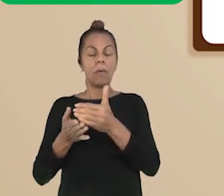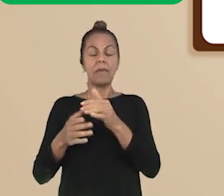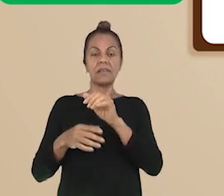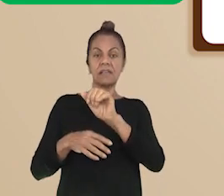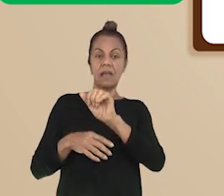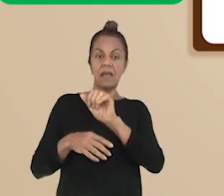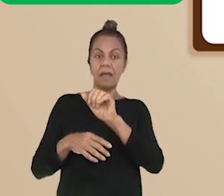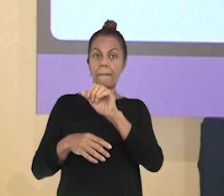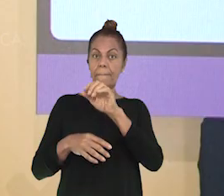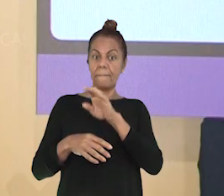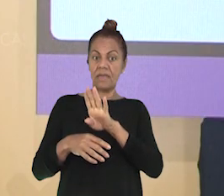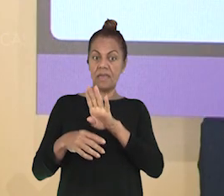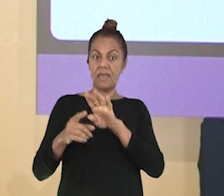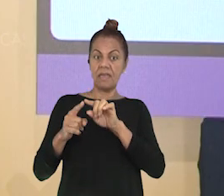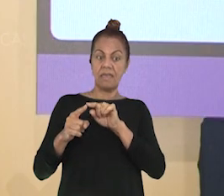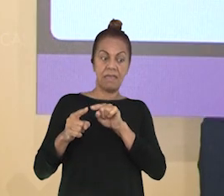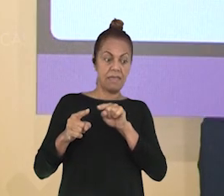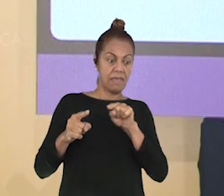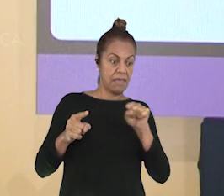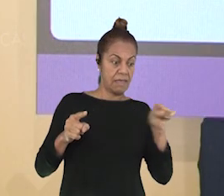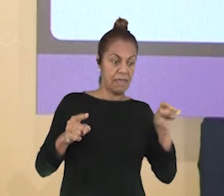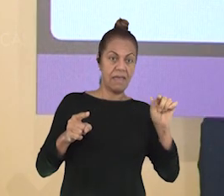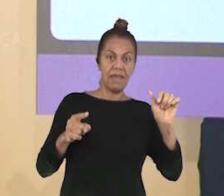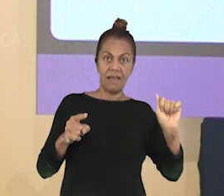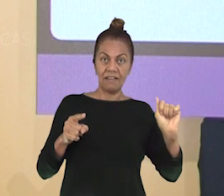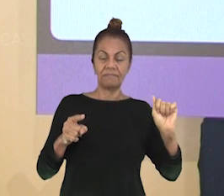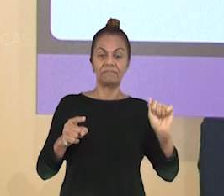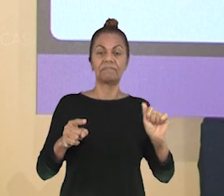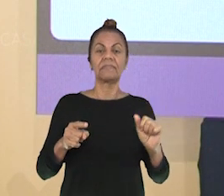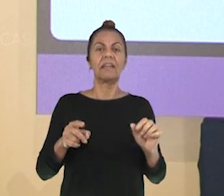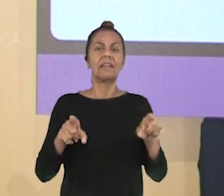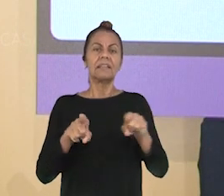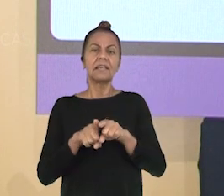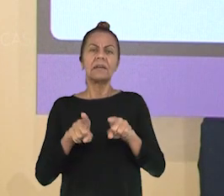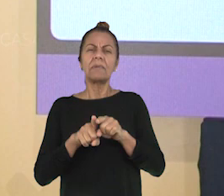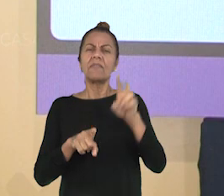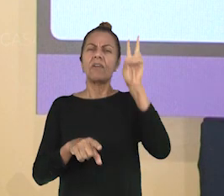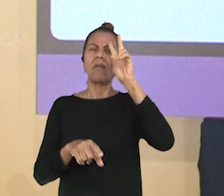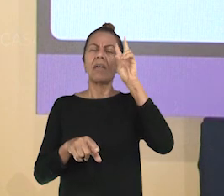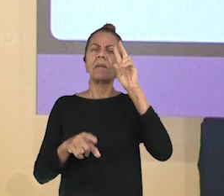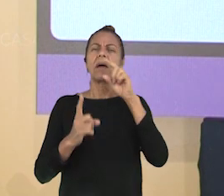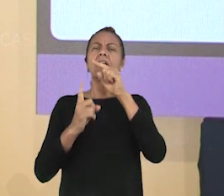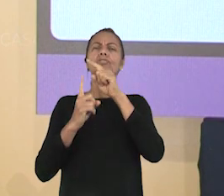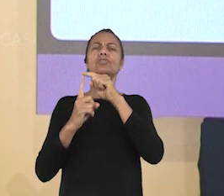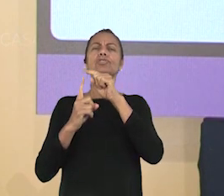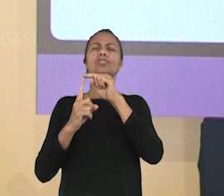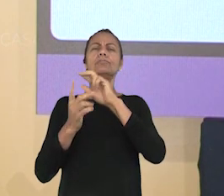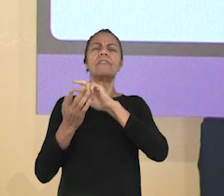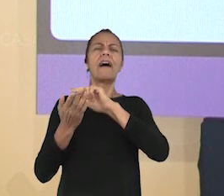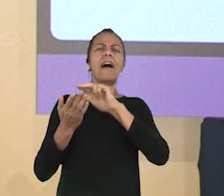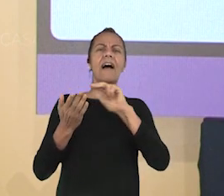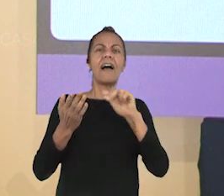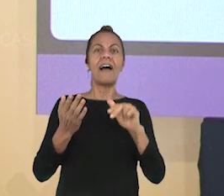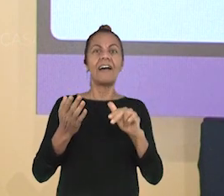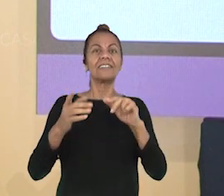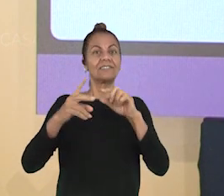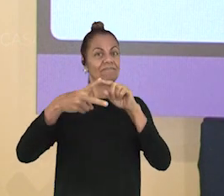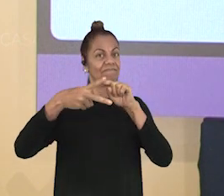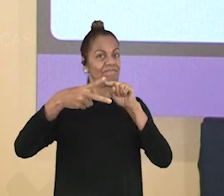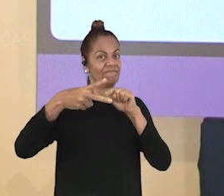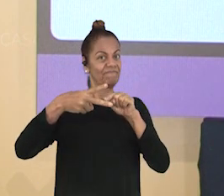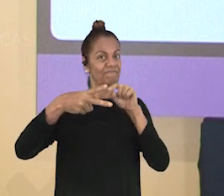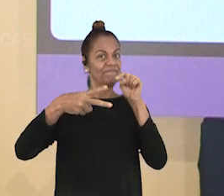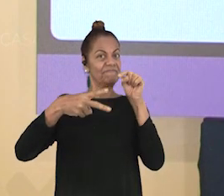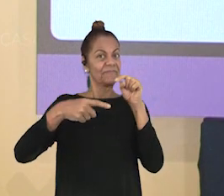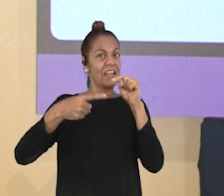suas direções. Como, por exemplo, nós temos a semirreta que começa no ponto B e passa pelo